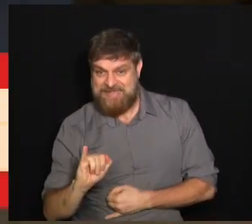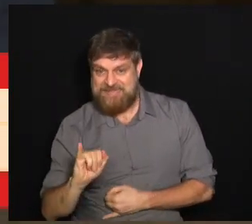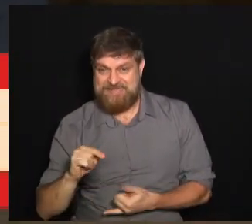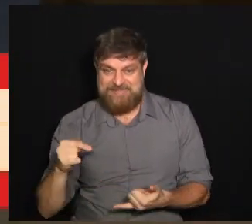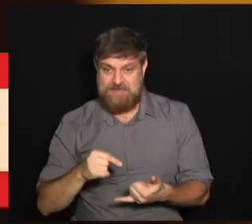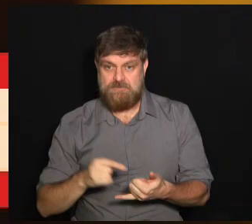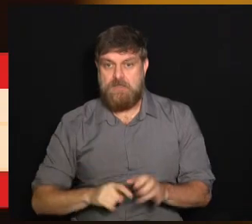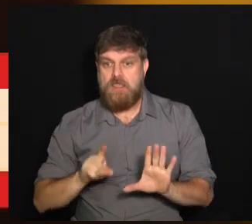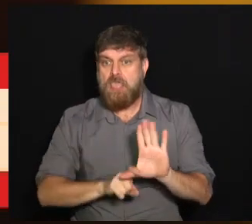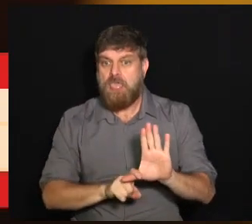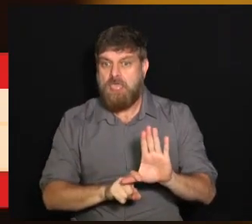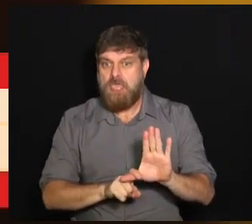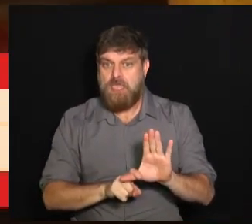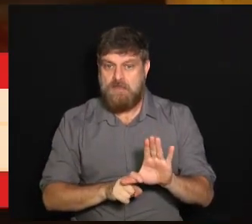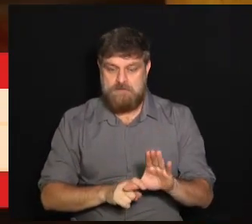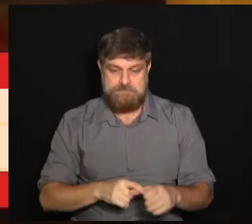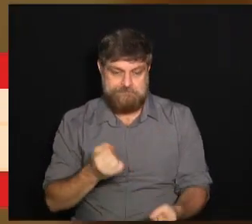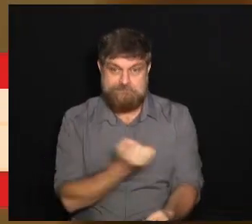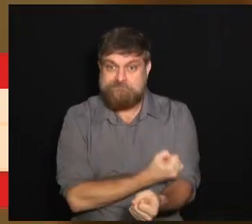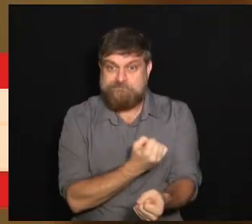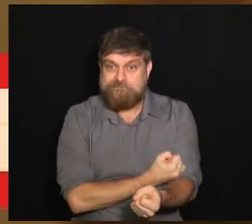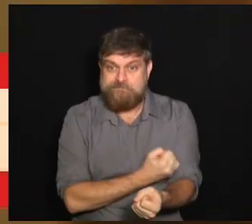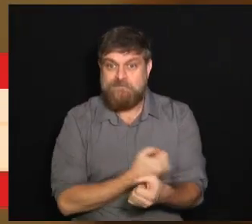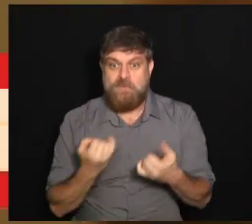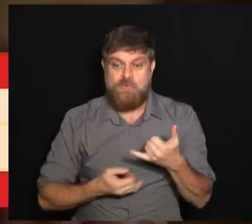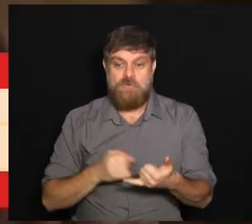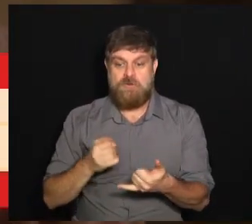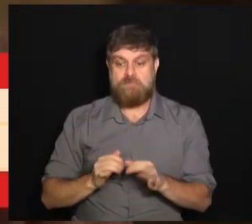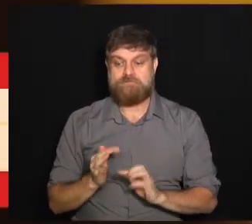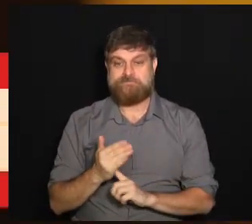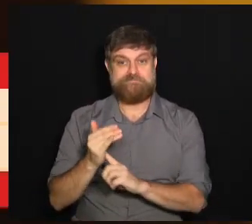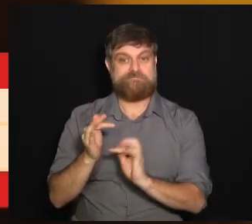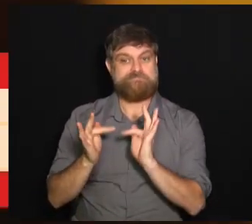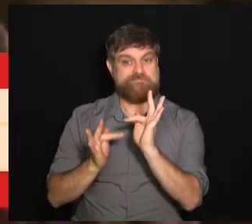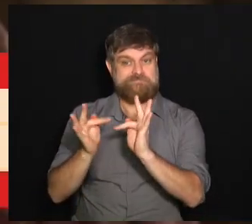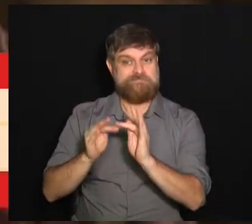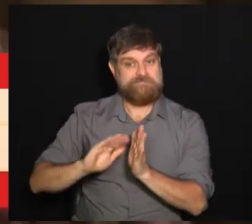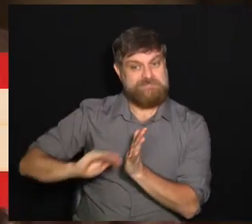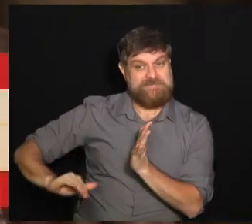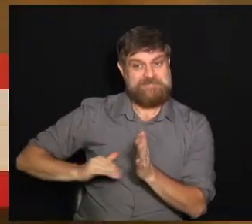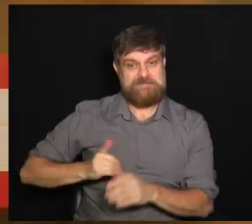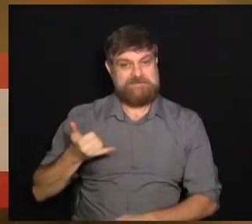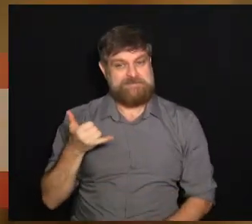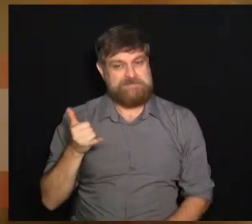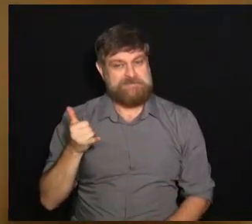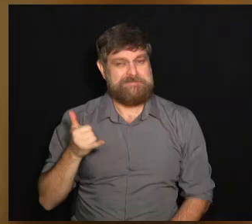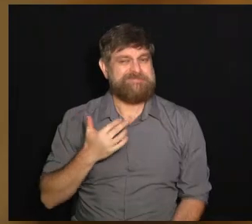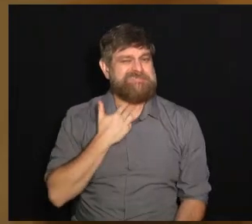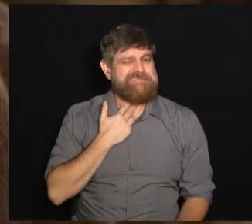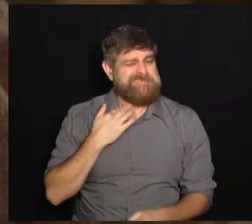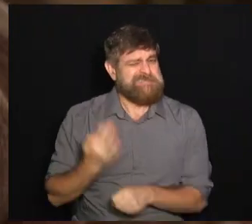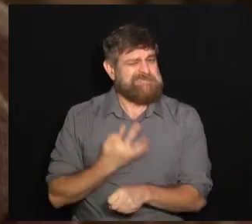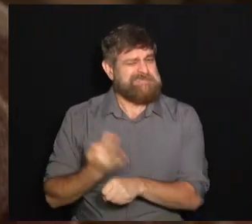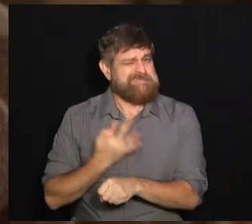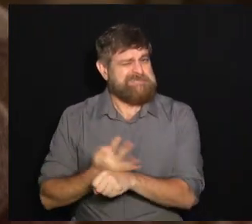fica dependente. Numa tentativa de se afastar da tecnologia, o celular não vai deixar tão fácil.